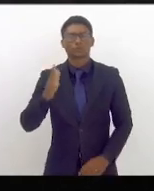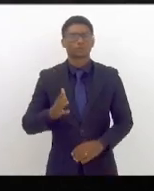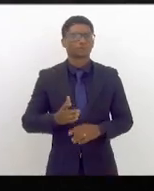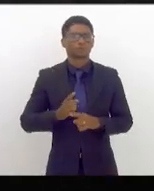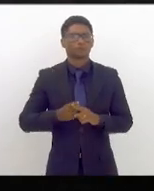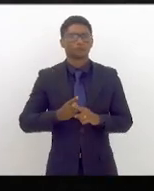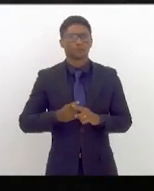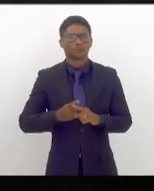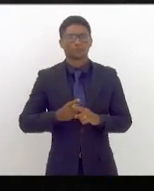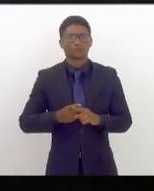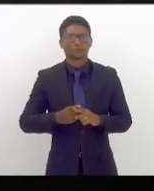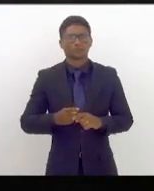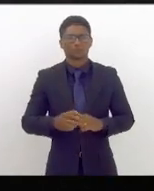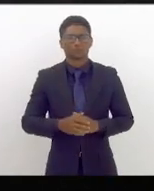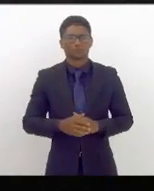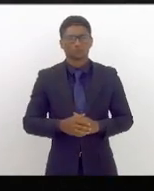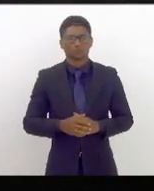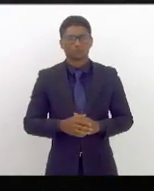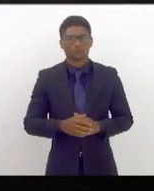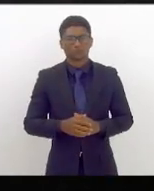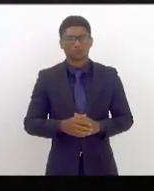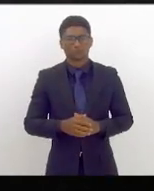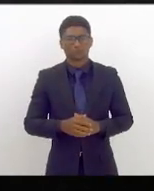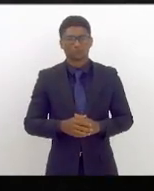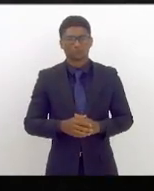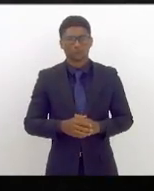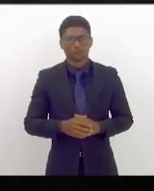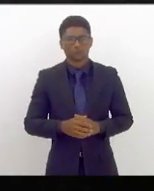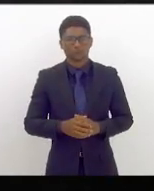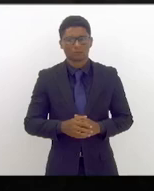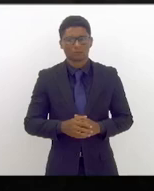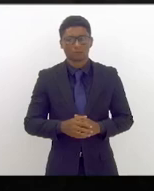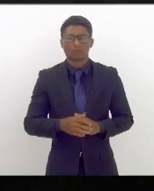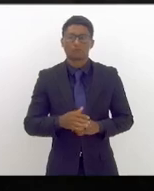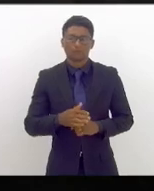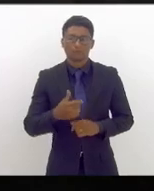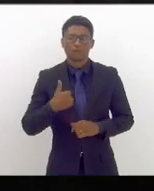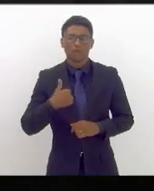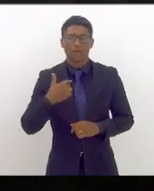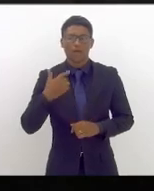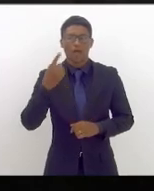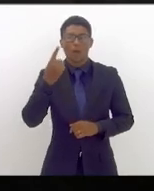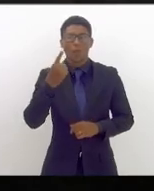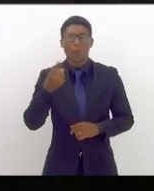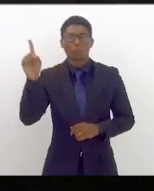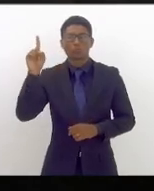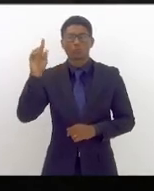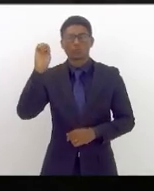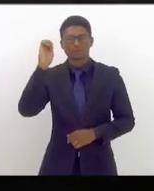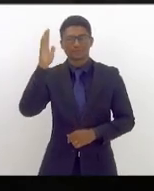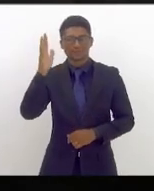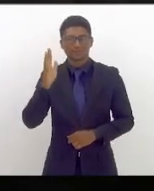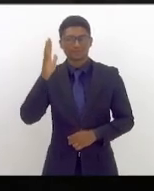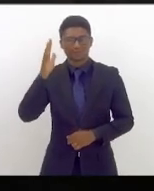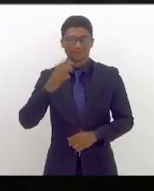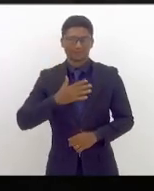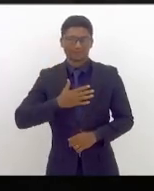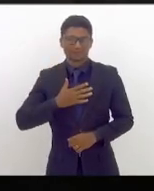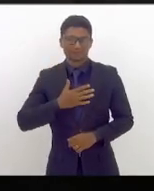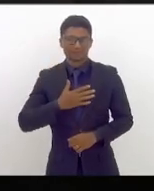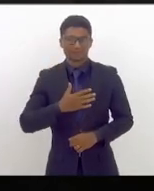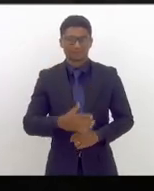mas de qualquer maneira é um Provavelmente o última a última intervenção não pode